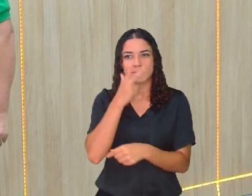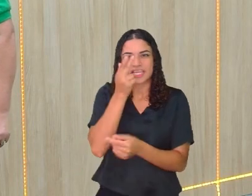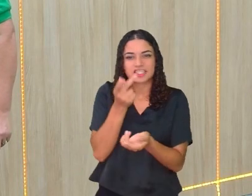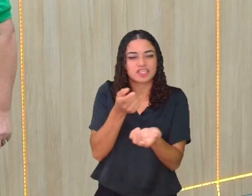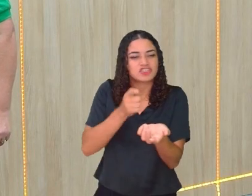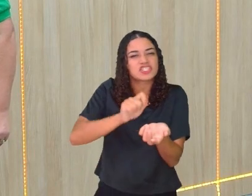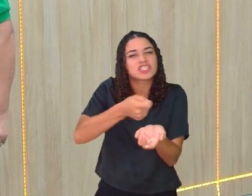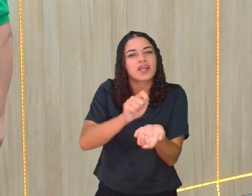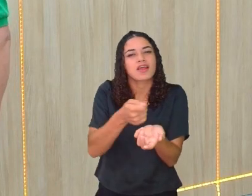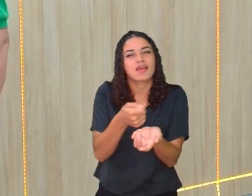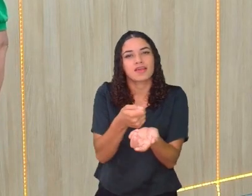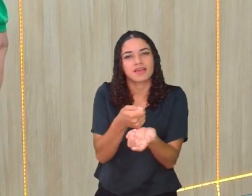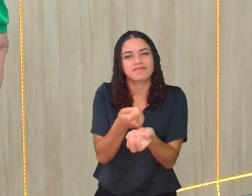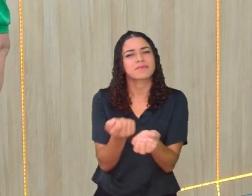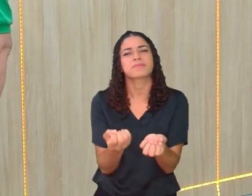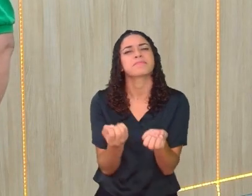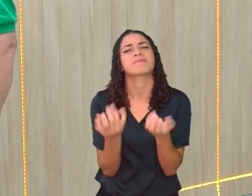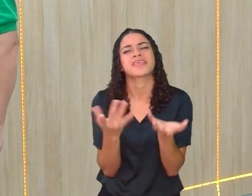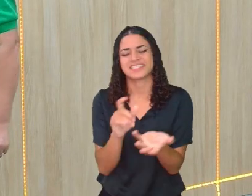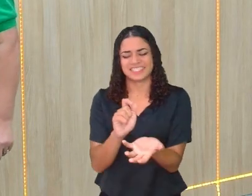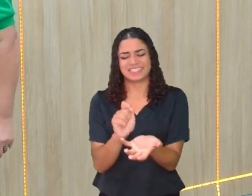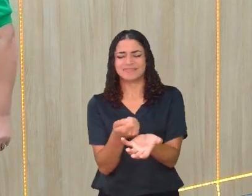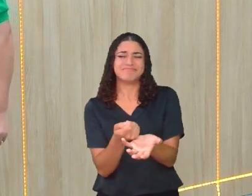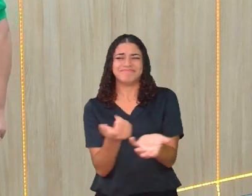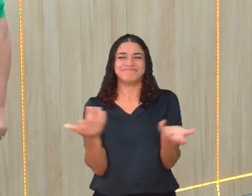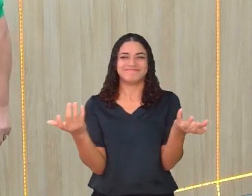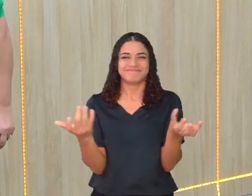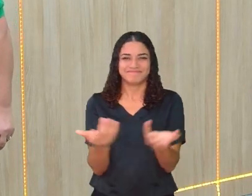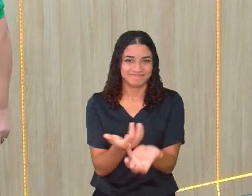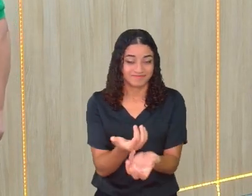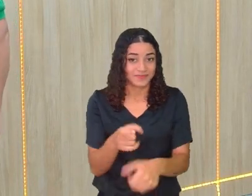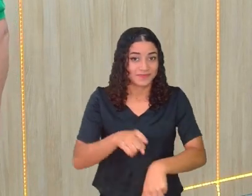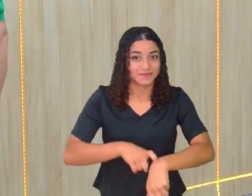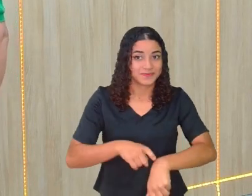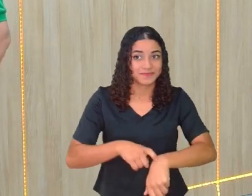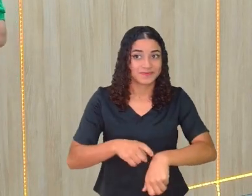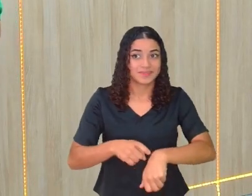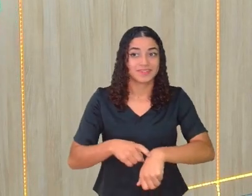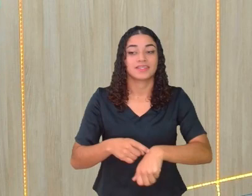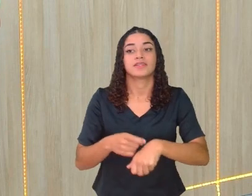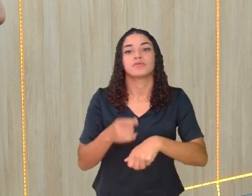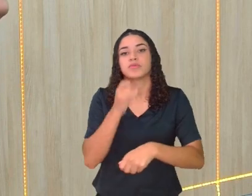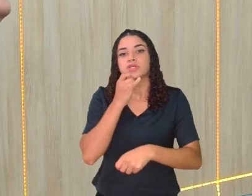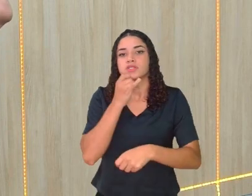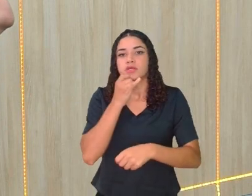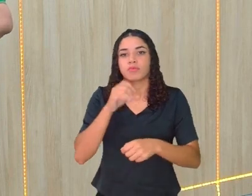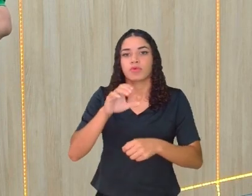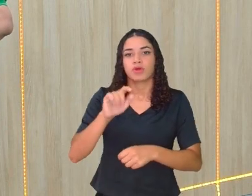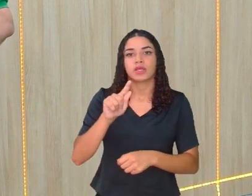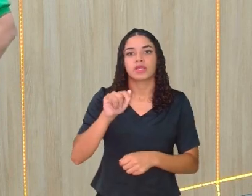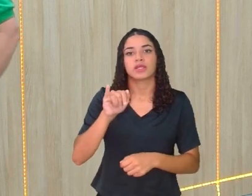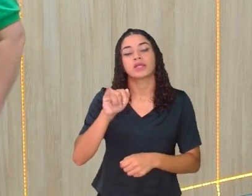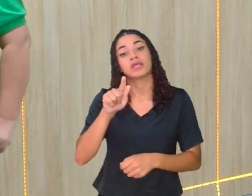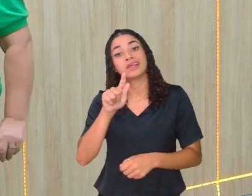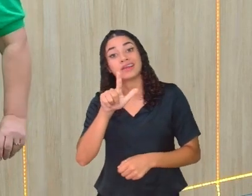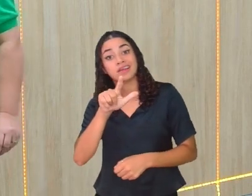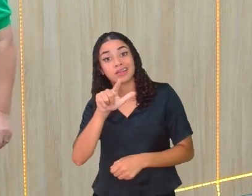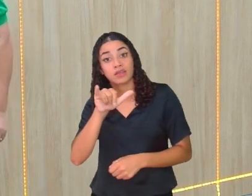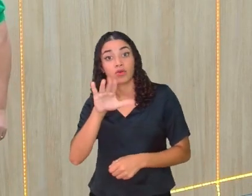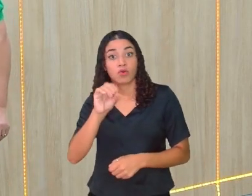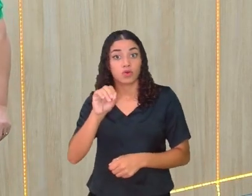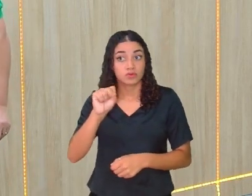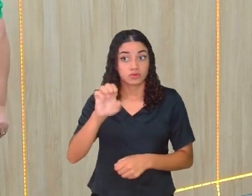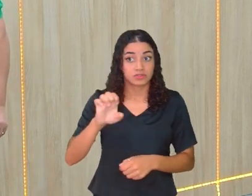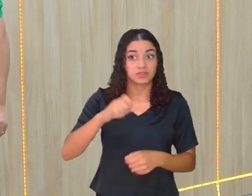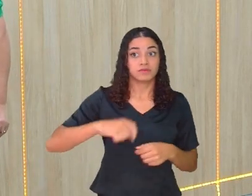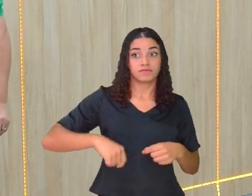chave. Para a glicose passar para a corrente sanguínea é rapidinho, mas para ela